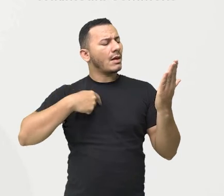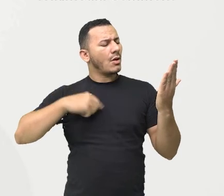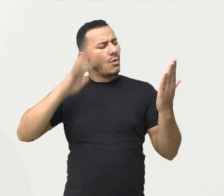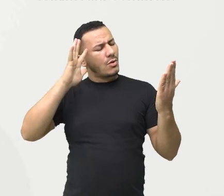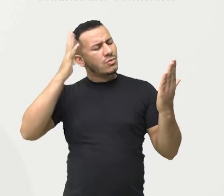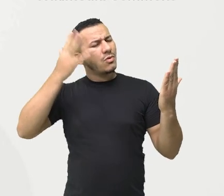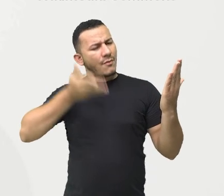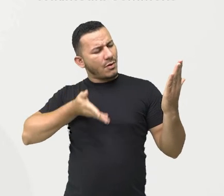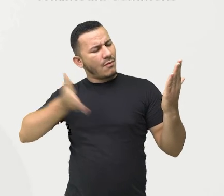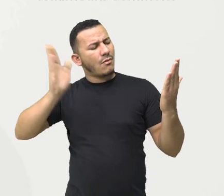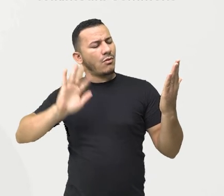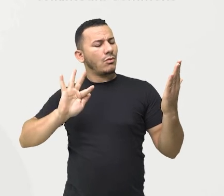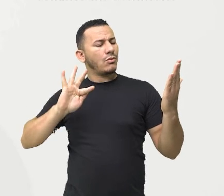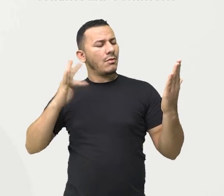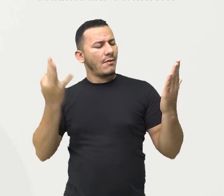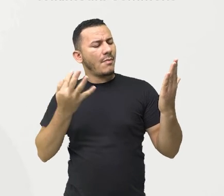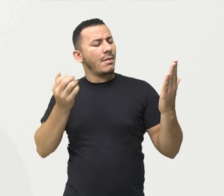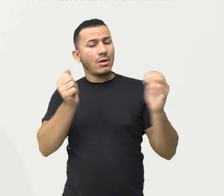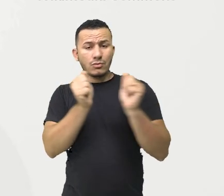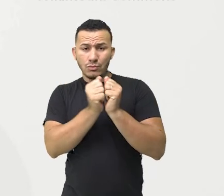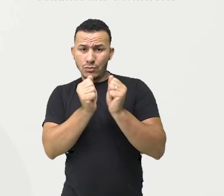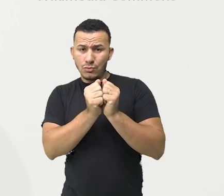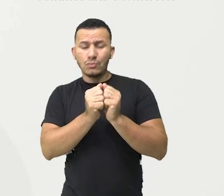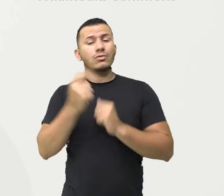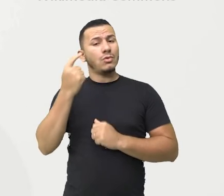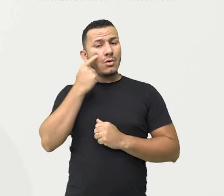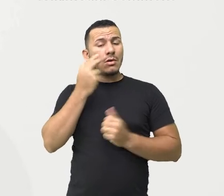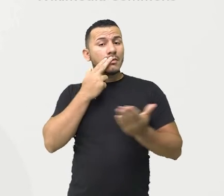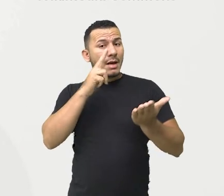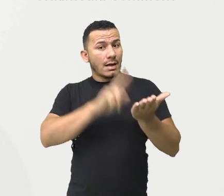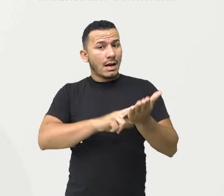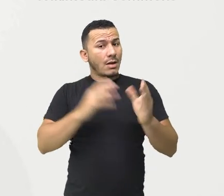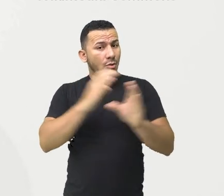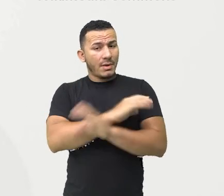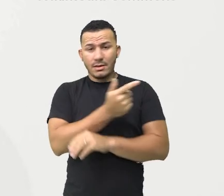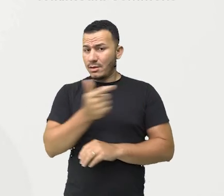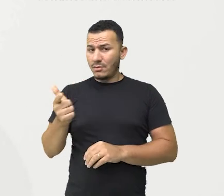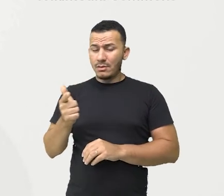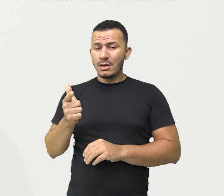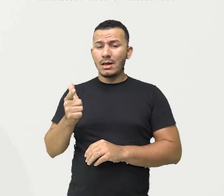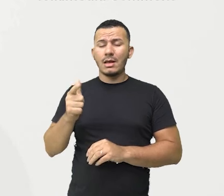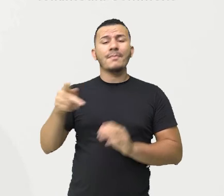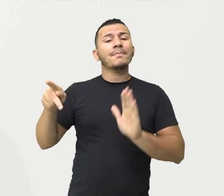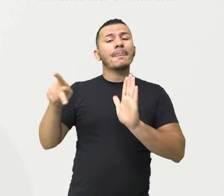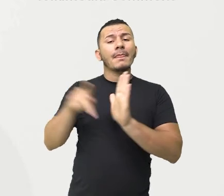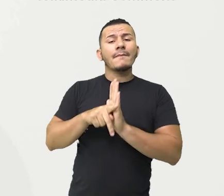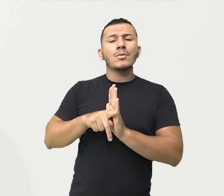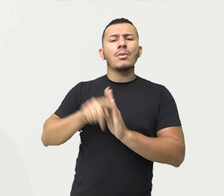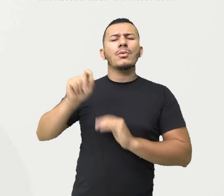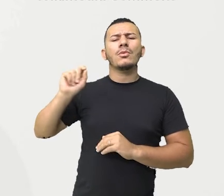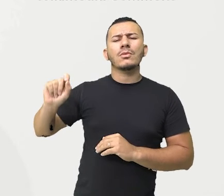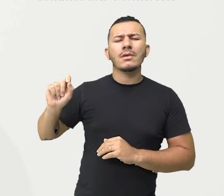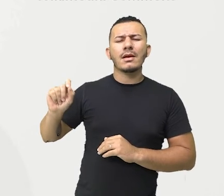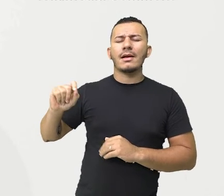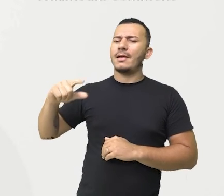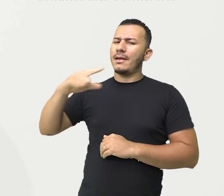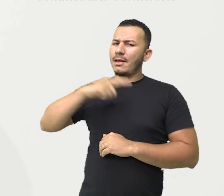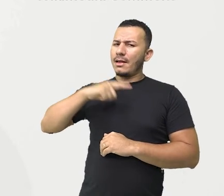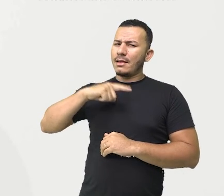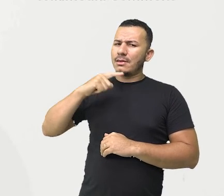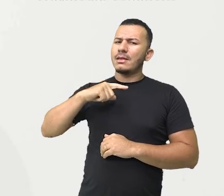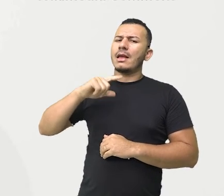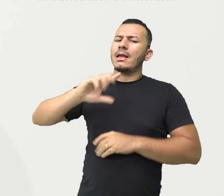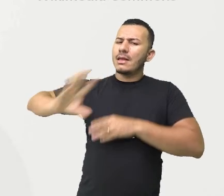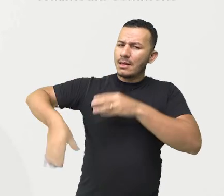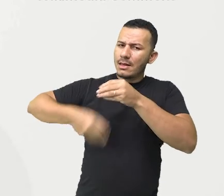resolvo partir com minha família. Lembra que a carta não está completa. Isso aqui significa que havia